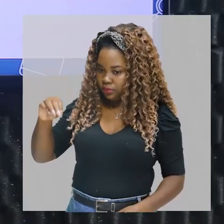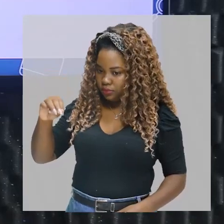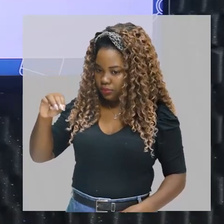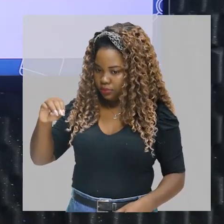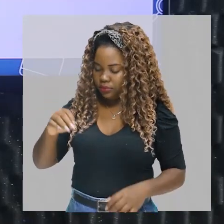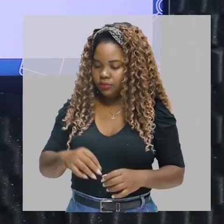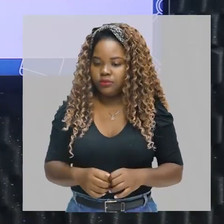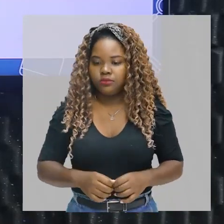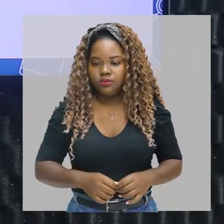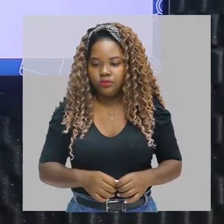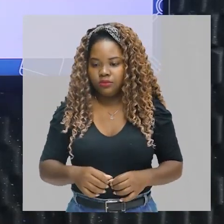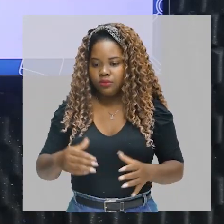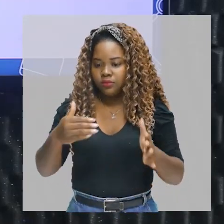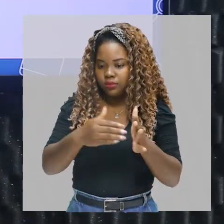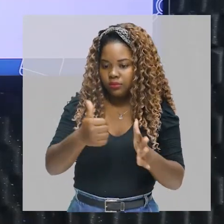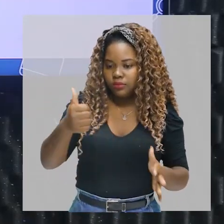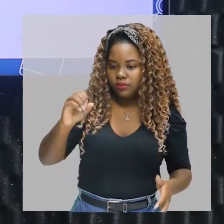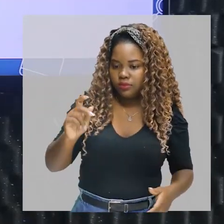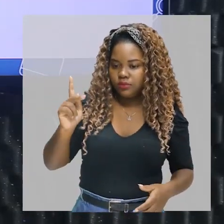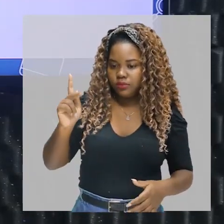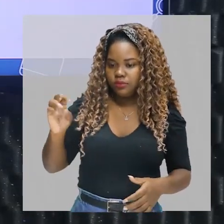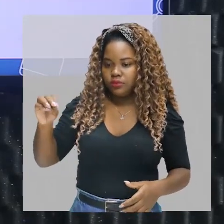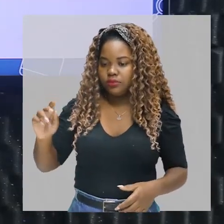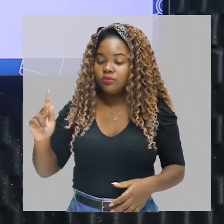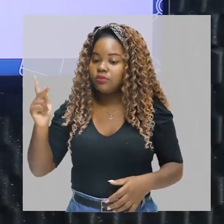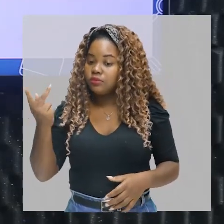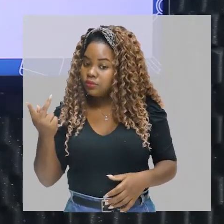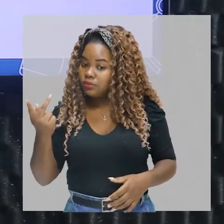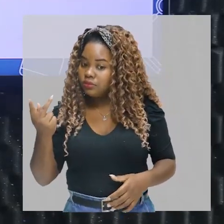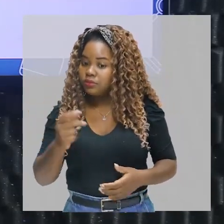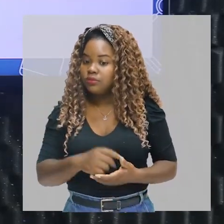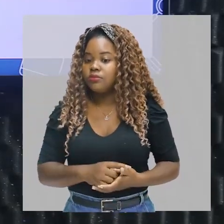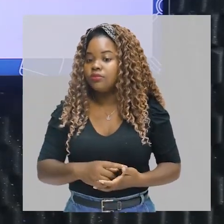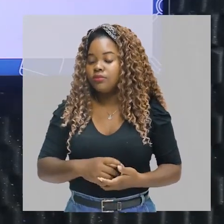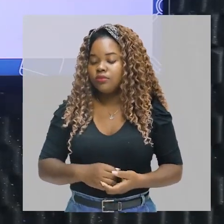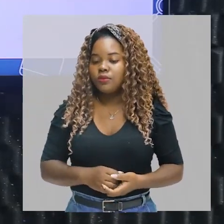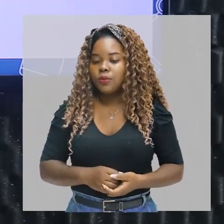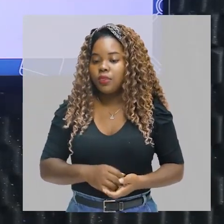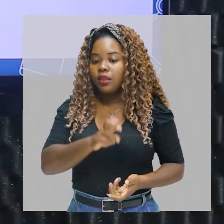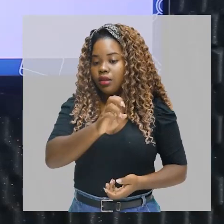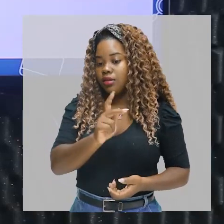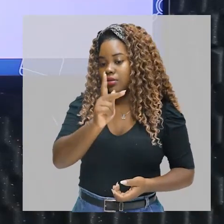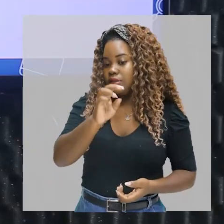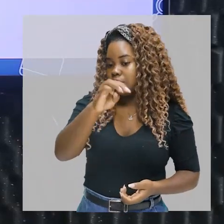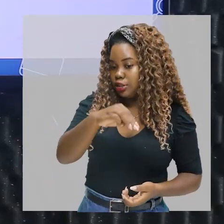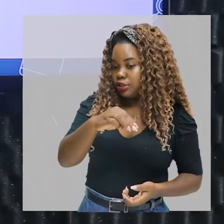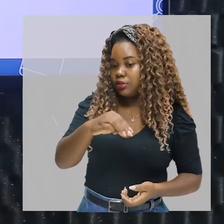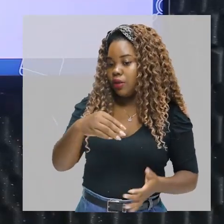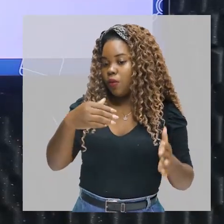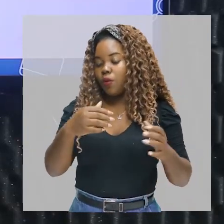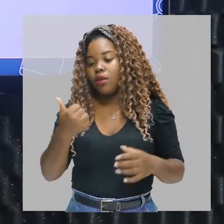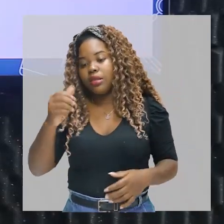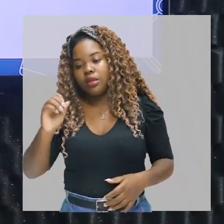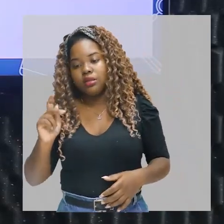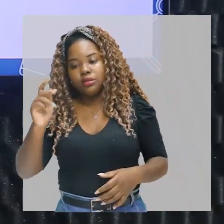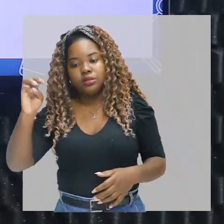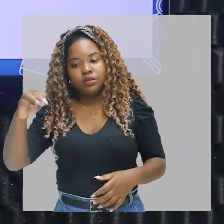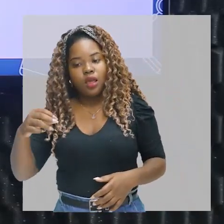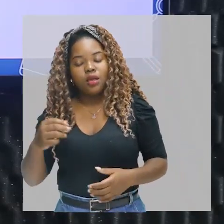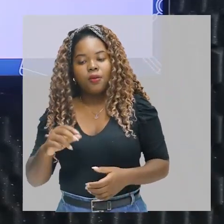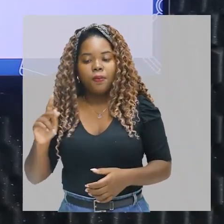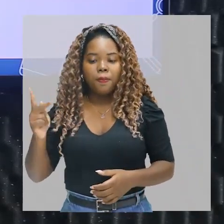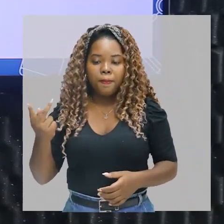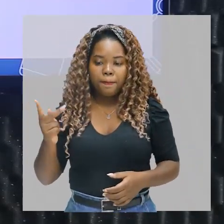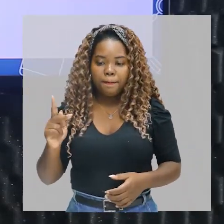km a 10 km por hora. Ela correu 5 km a 10 km por